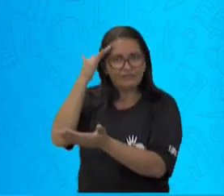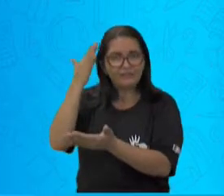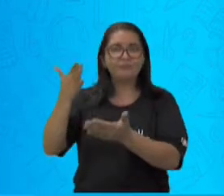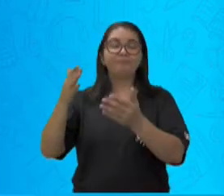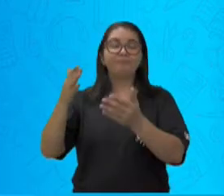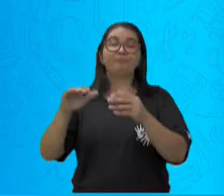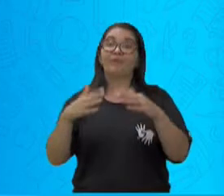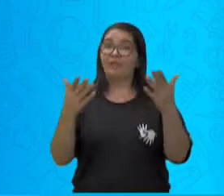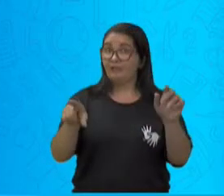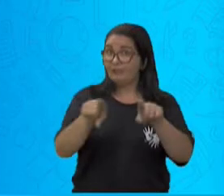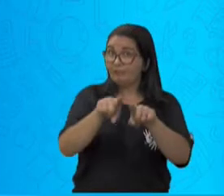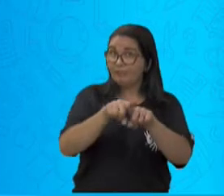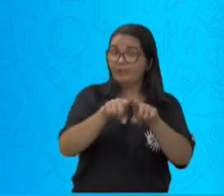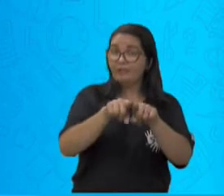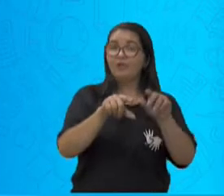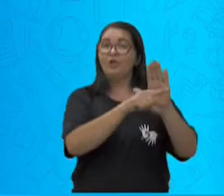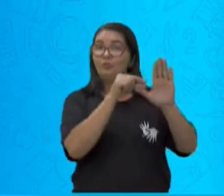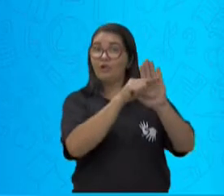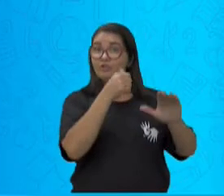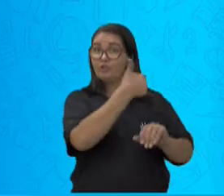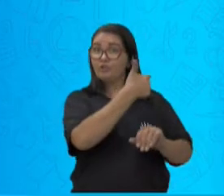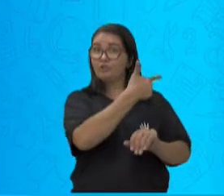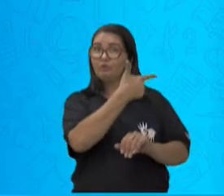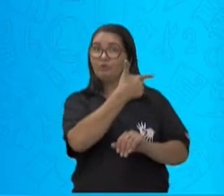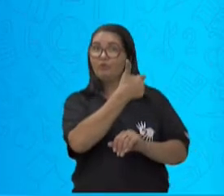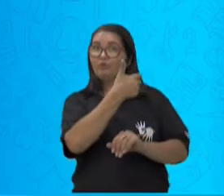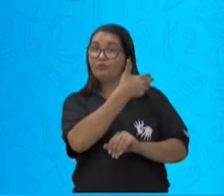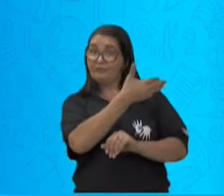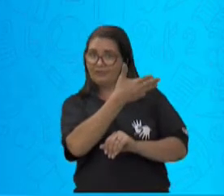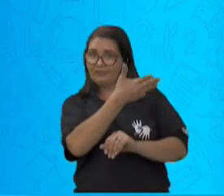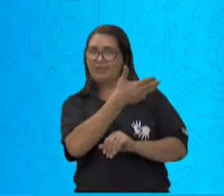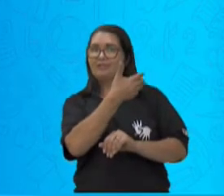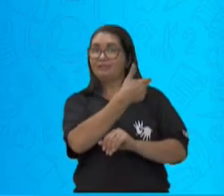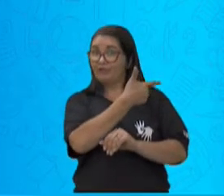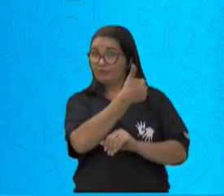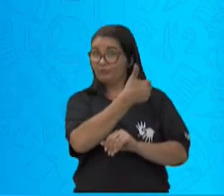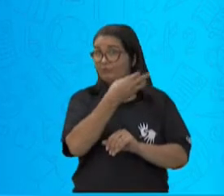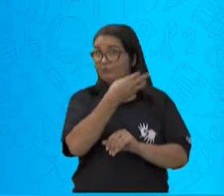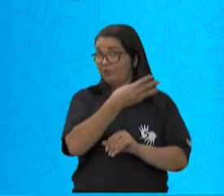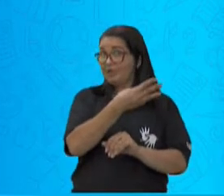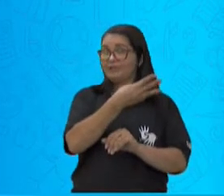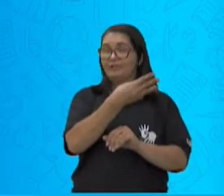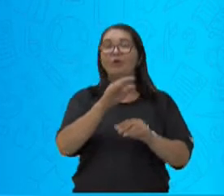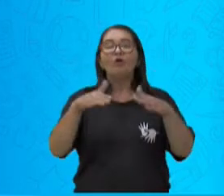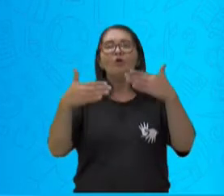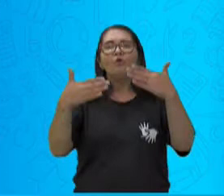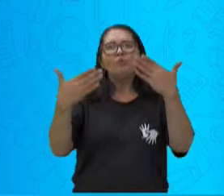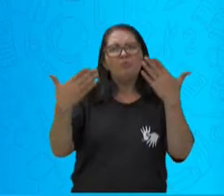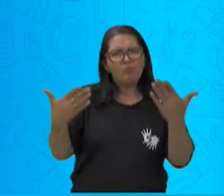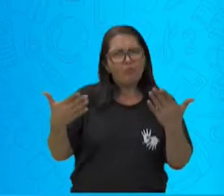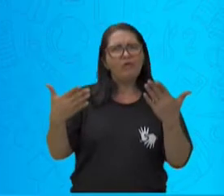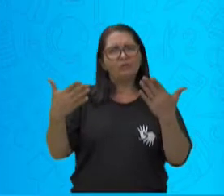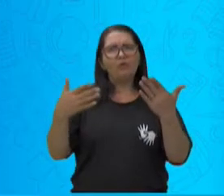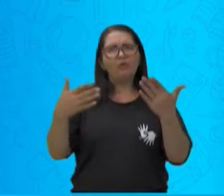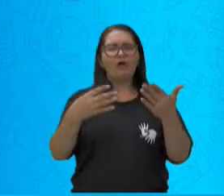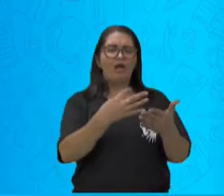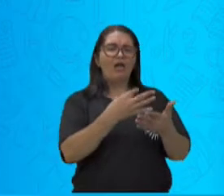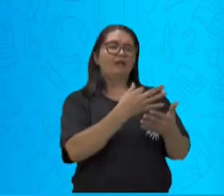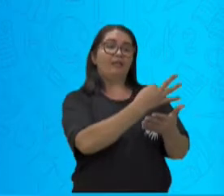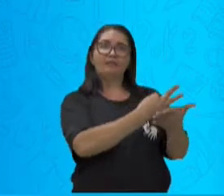produção que causar danos morais a terceiros, contiver conteúdo que